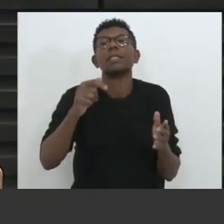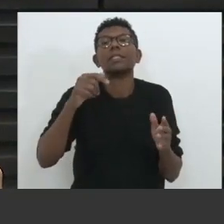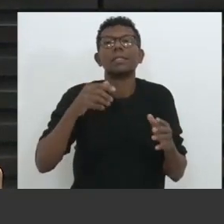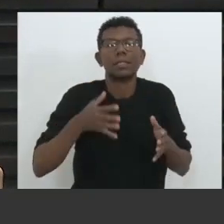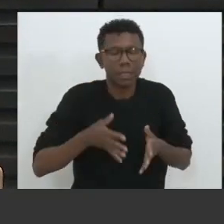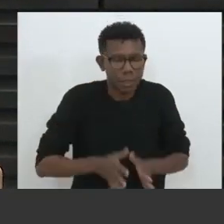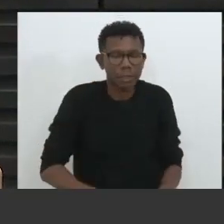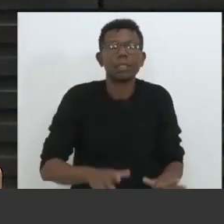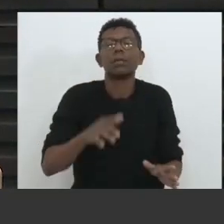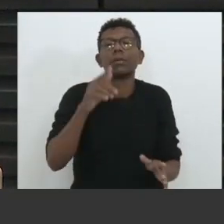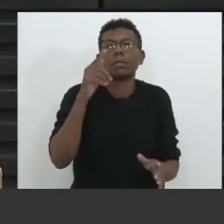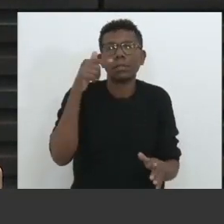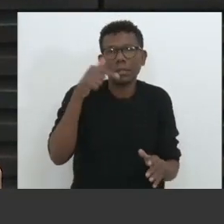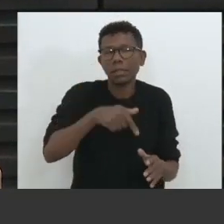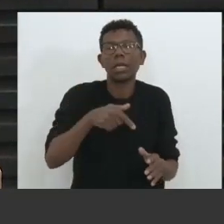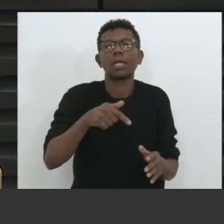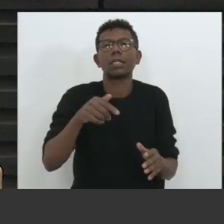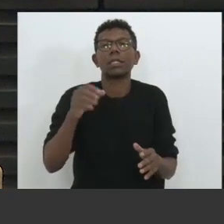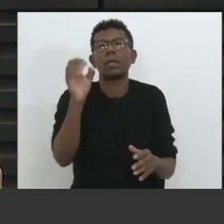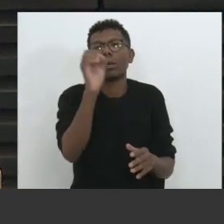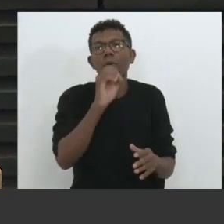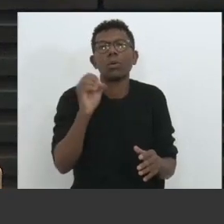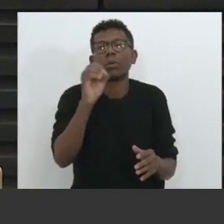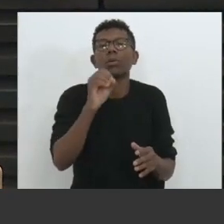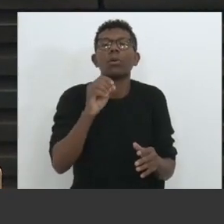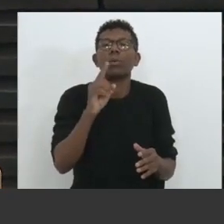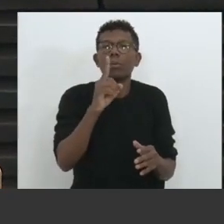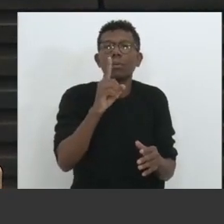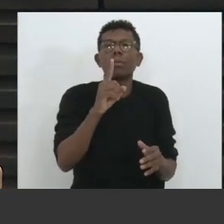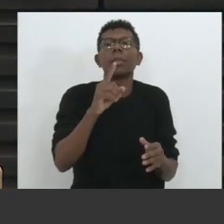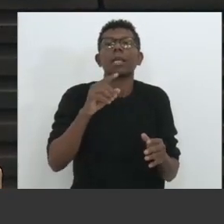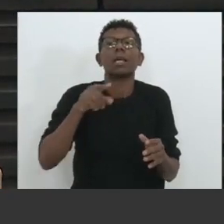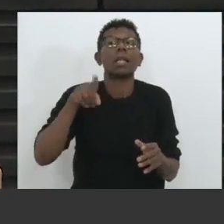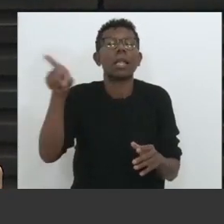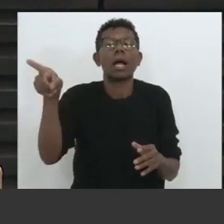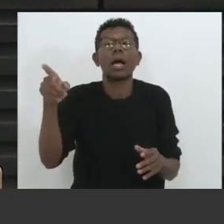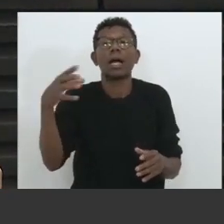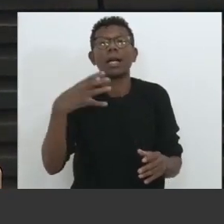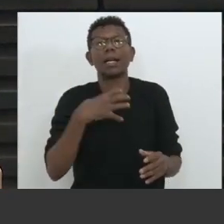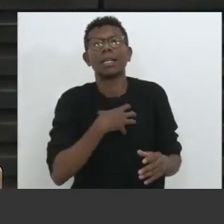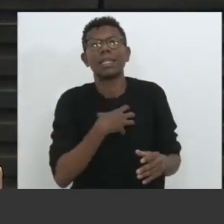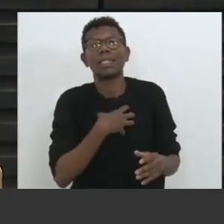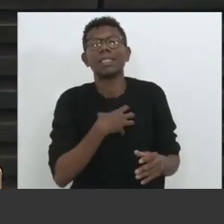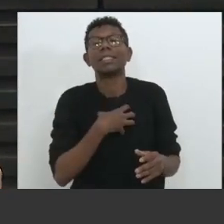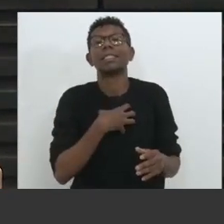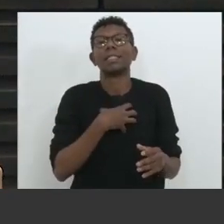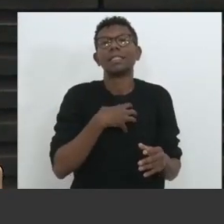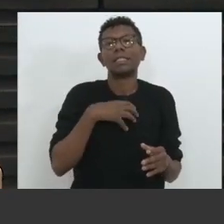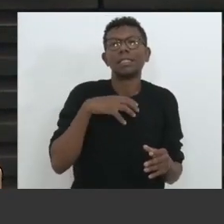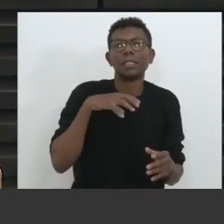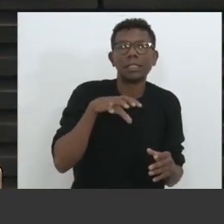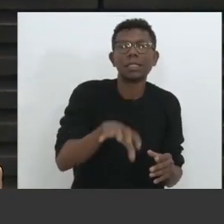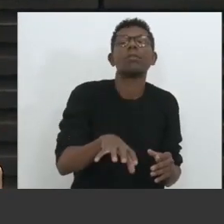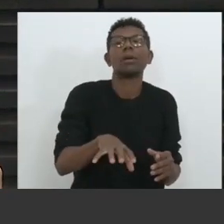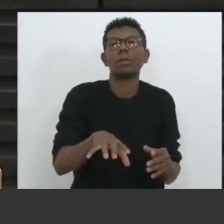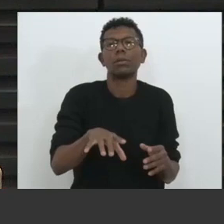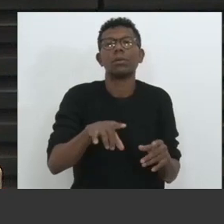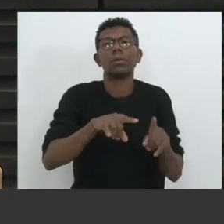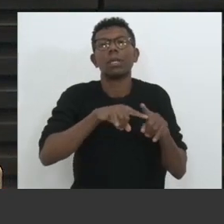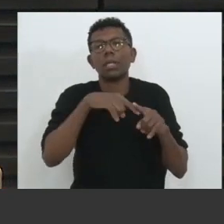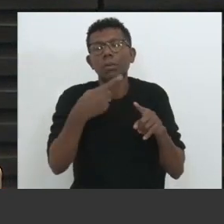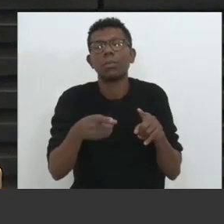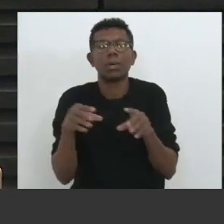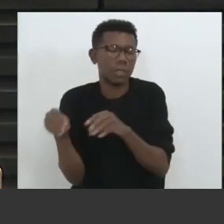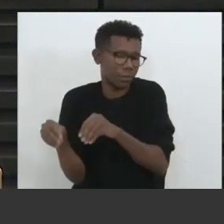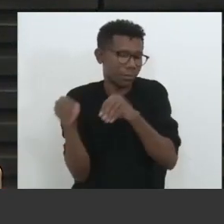1973 em Salvador Bahia em 1975 mudou-se para Guarulhos